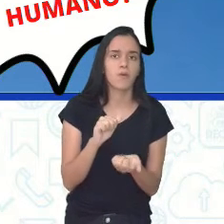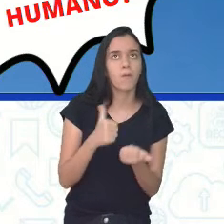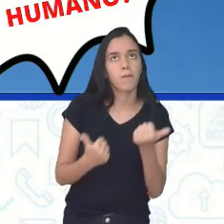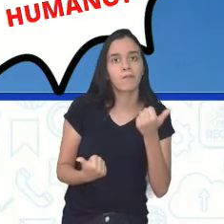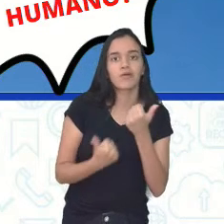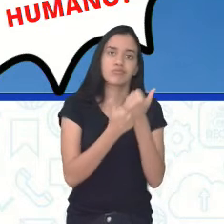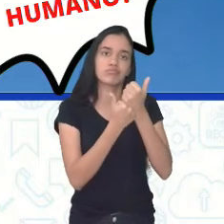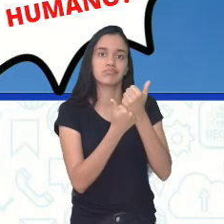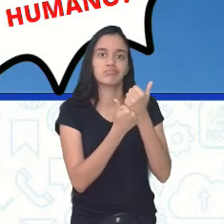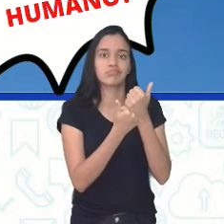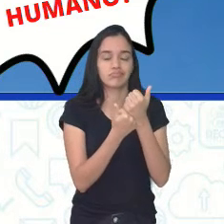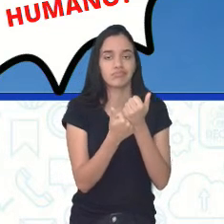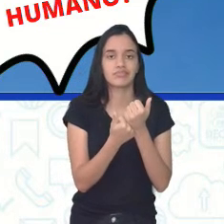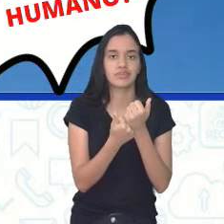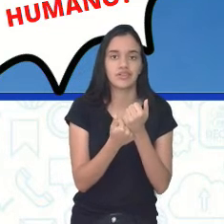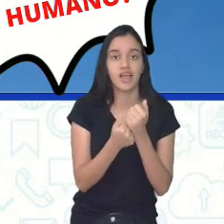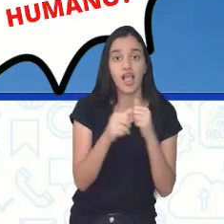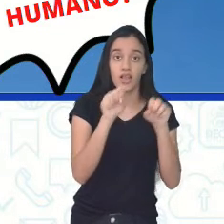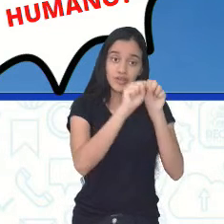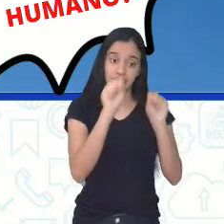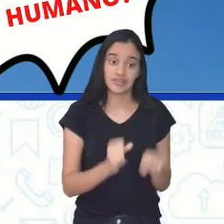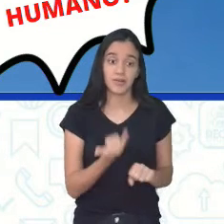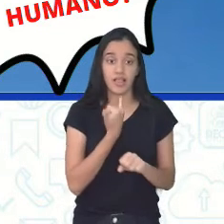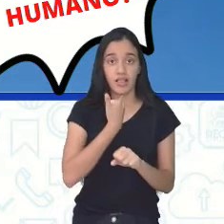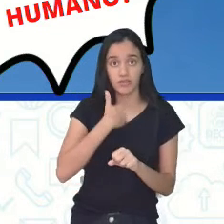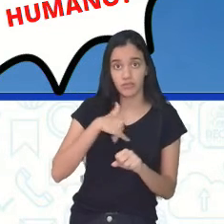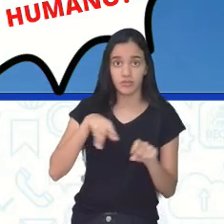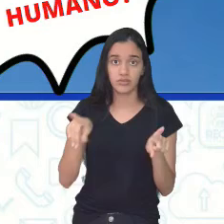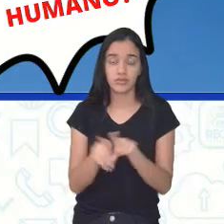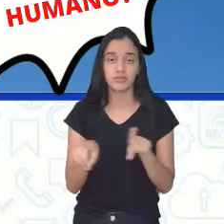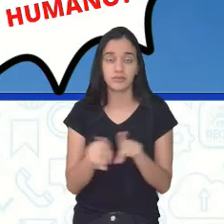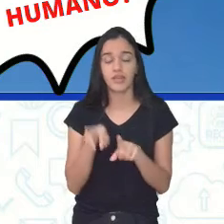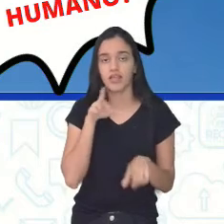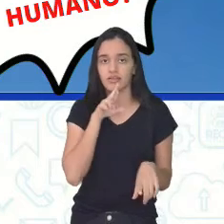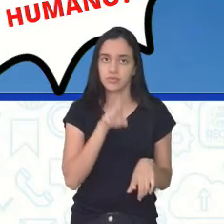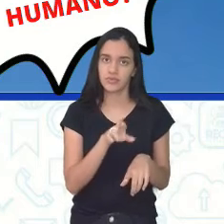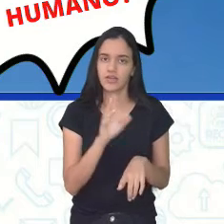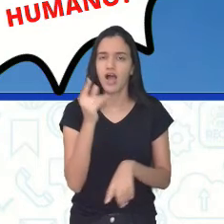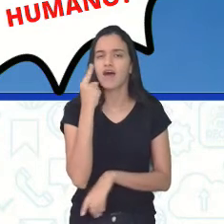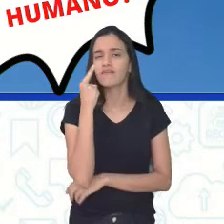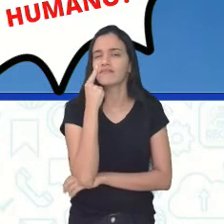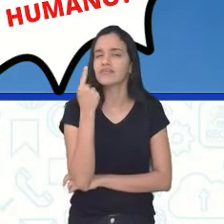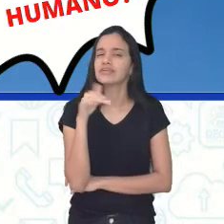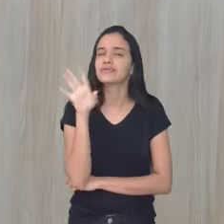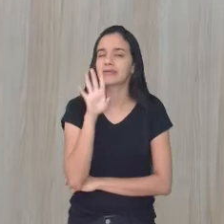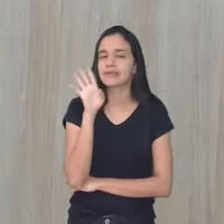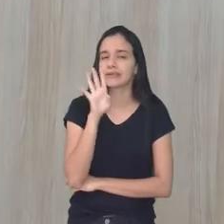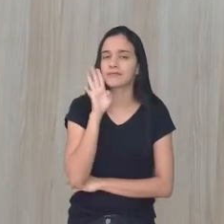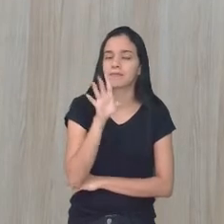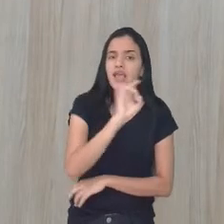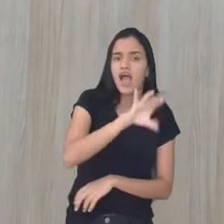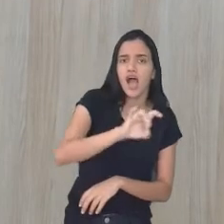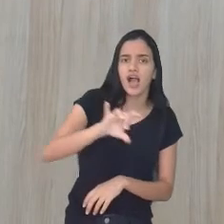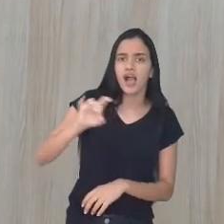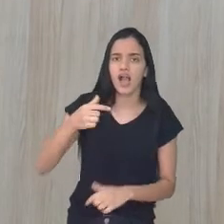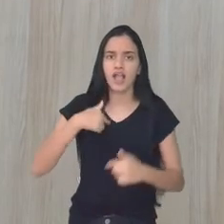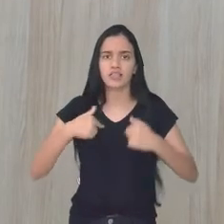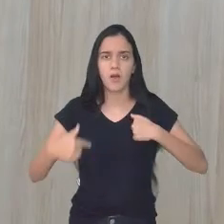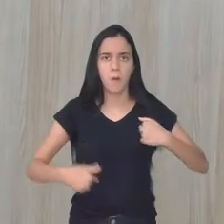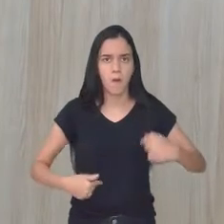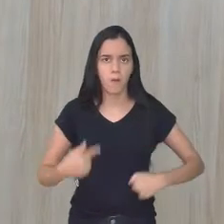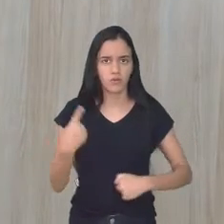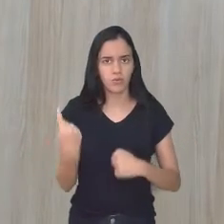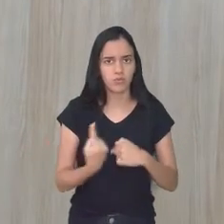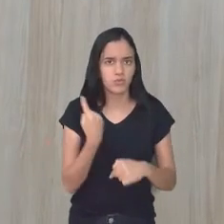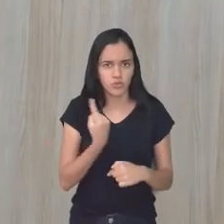colaborador, um assistente do sistema nervoso e dá aí essas respostas. Vejam que legal. Cada órgão trabalha